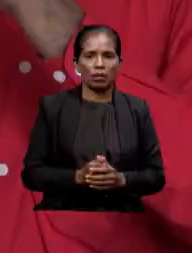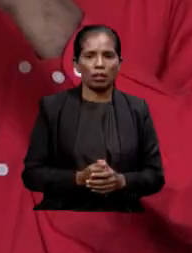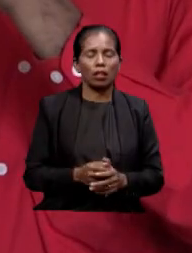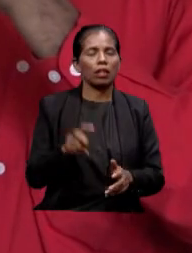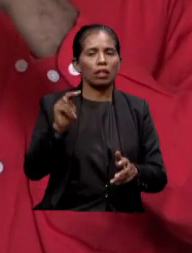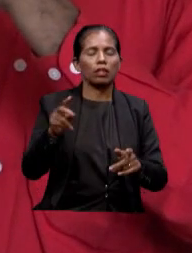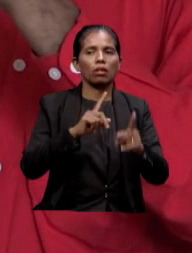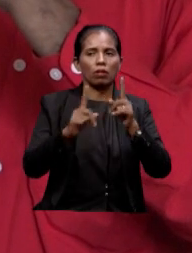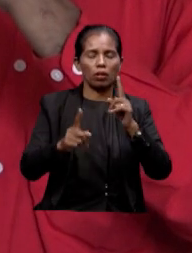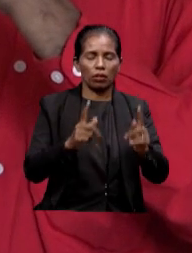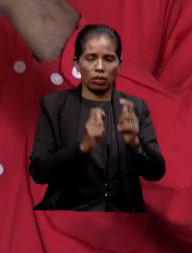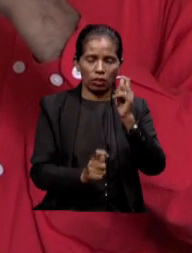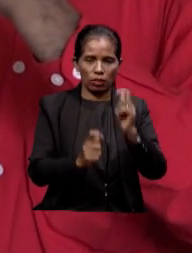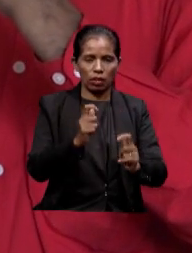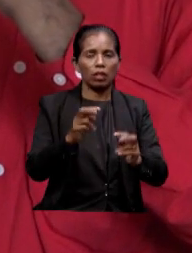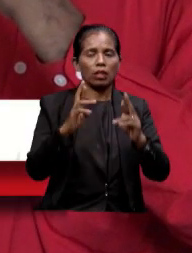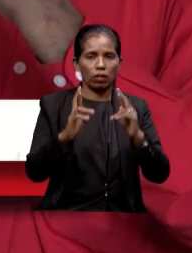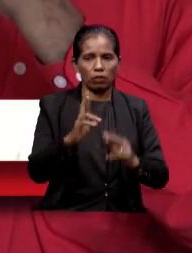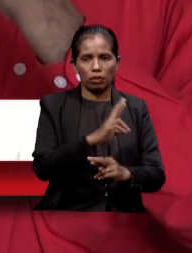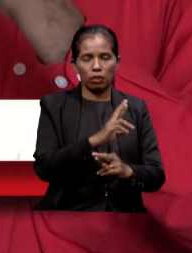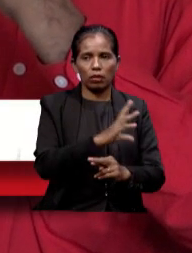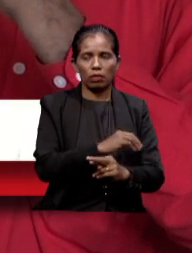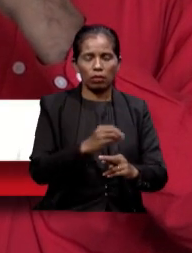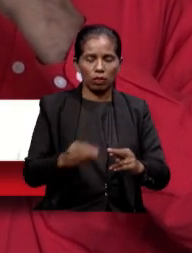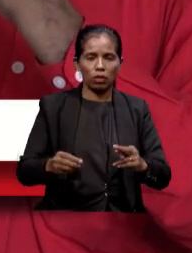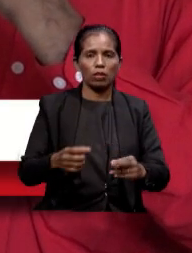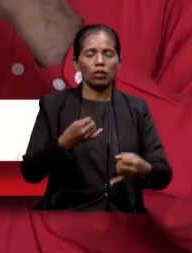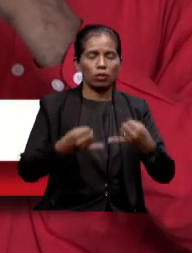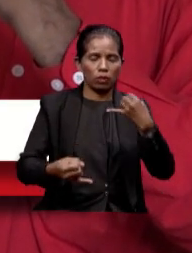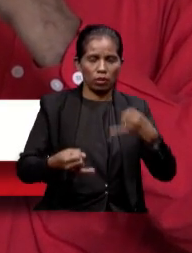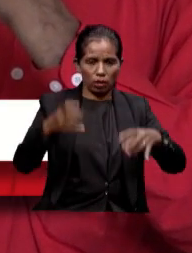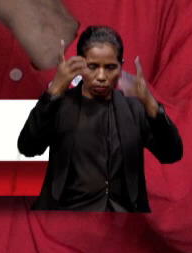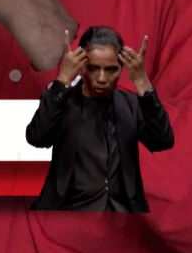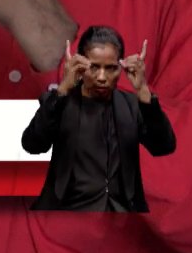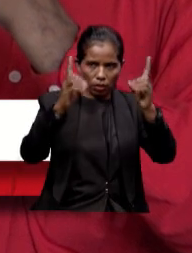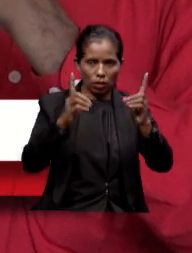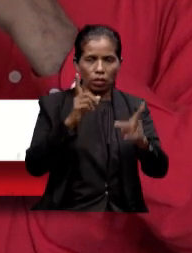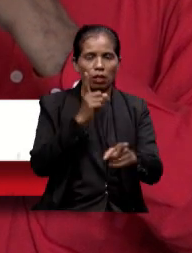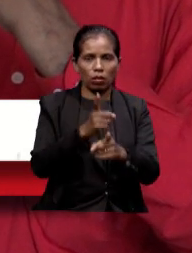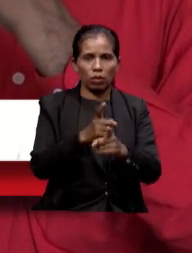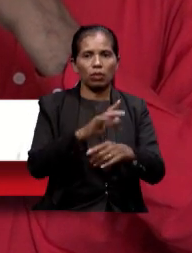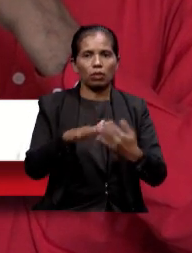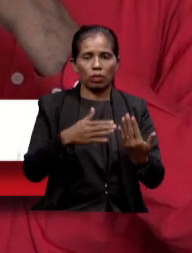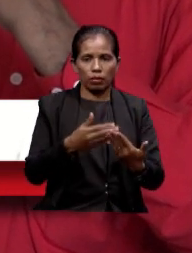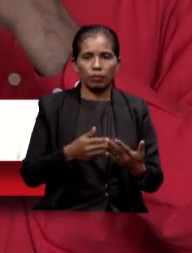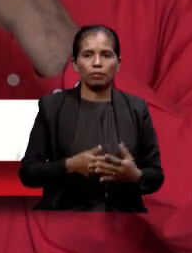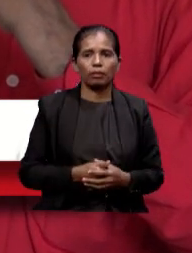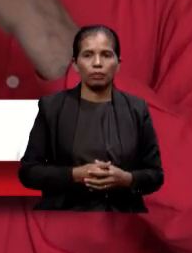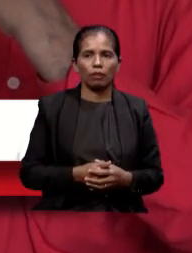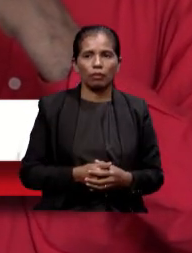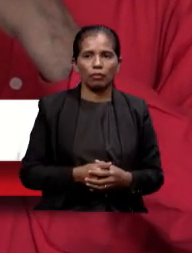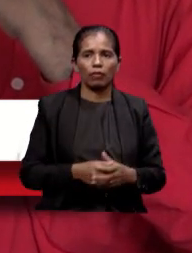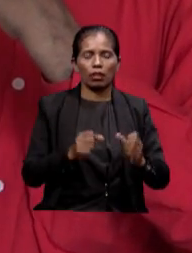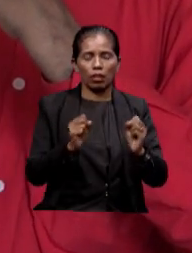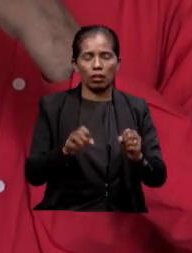tribunal recurso, e juiz Sira nebe rola decisão, ne laudion los outqueras, e nem você